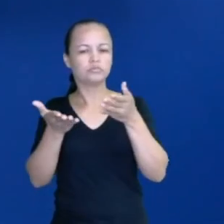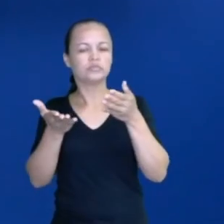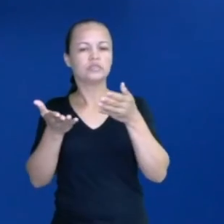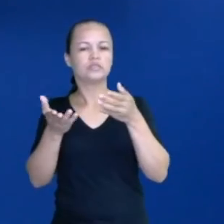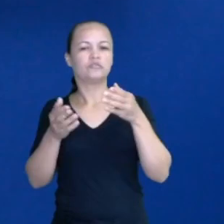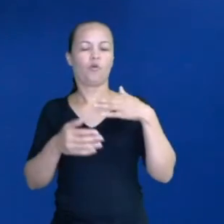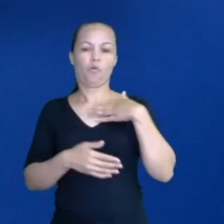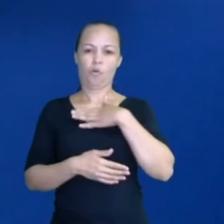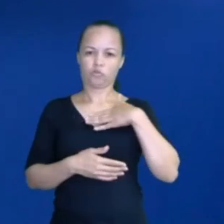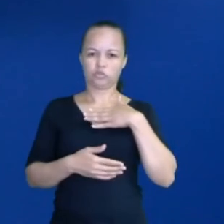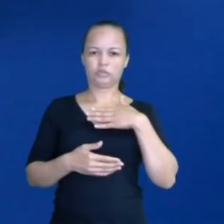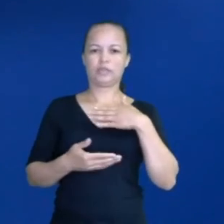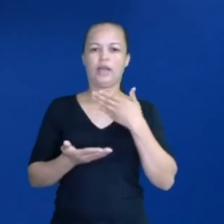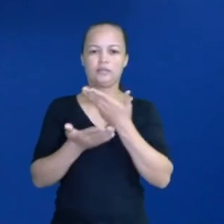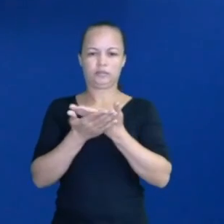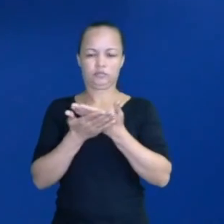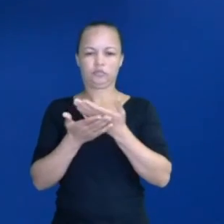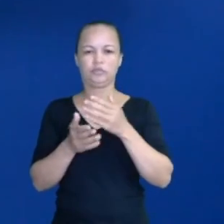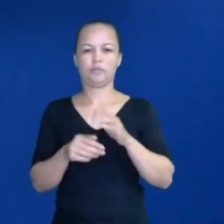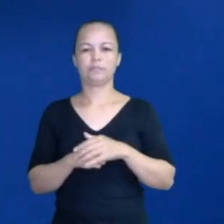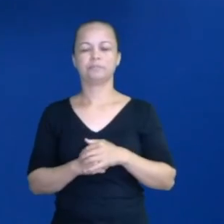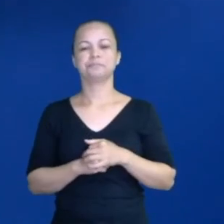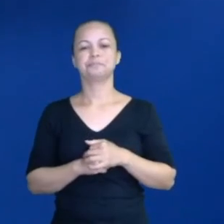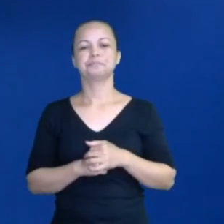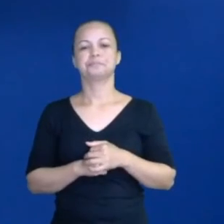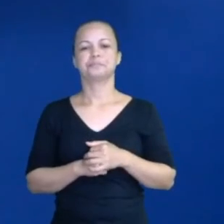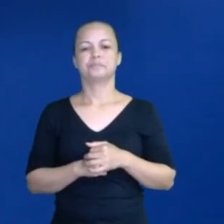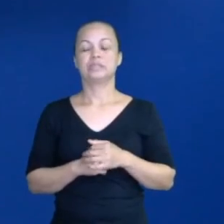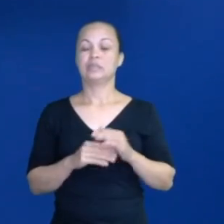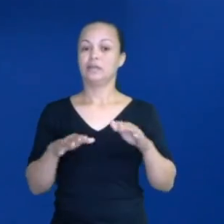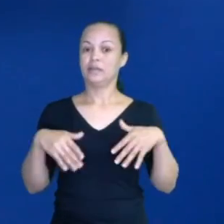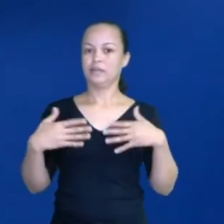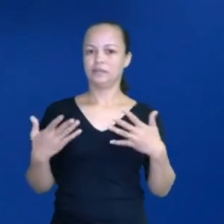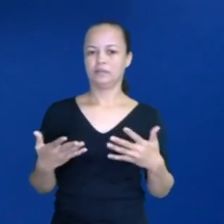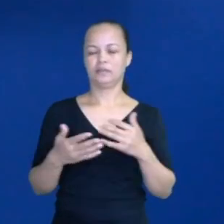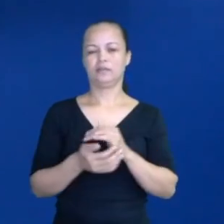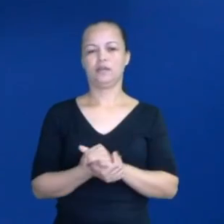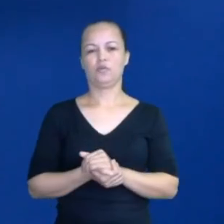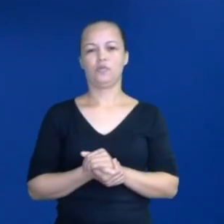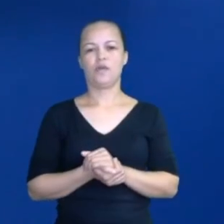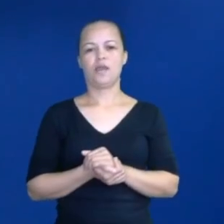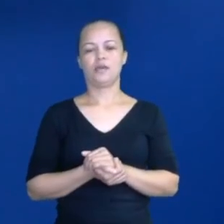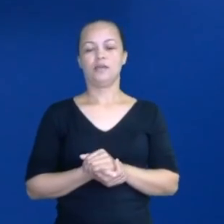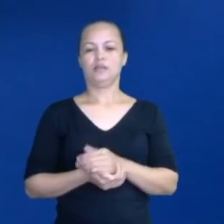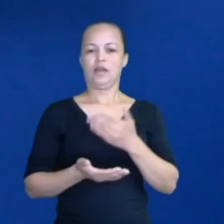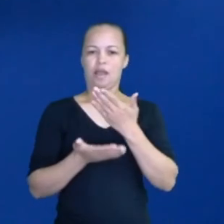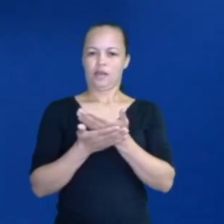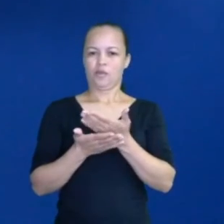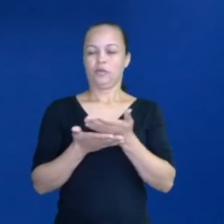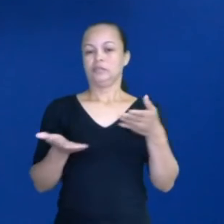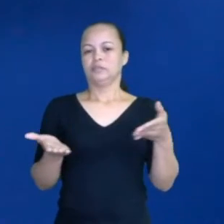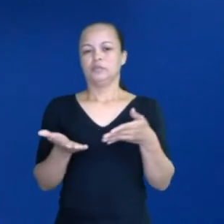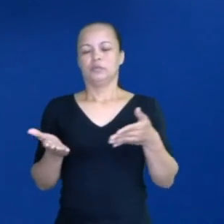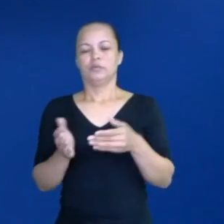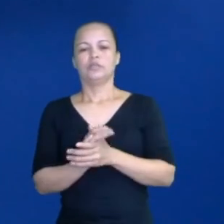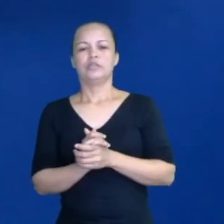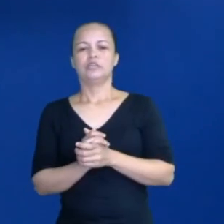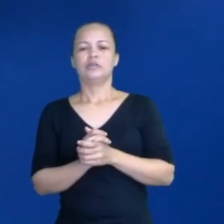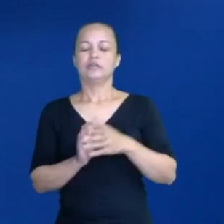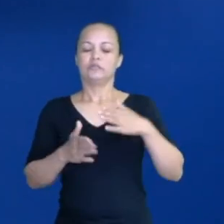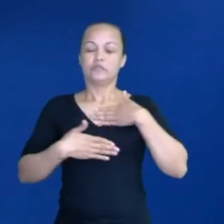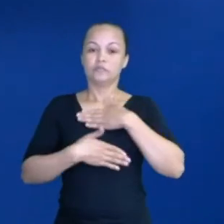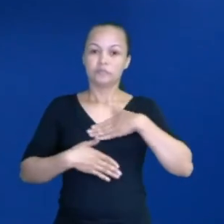vai gostar, garanto. Então, pessoal, essa foi a nossa aula. Espero que tenha gostado.